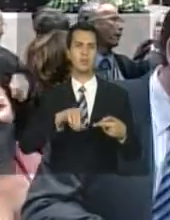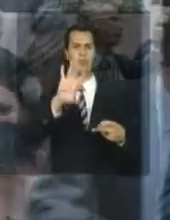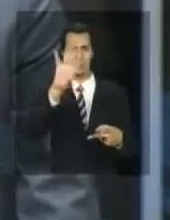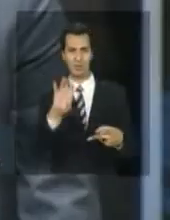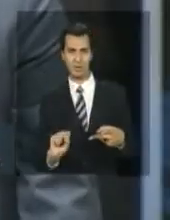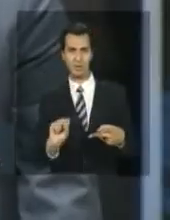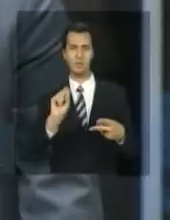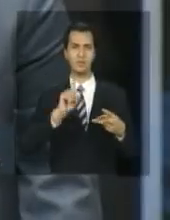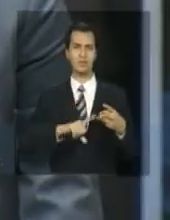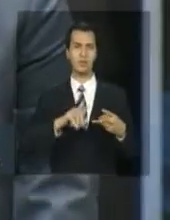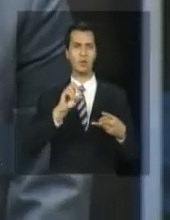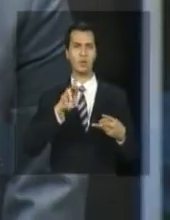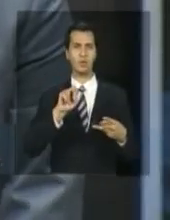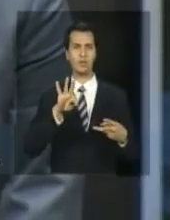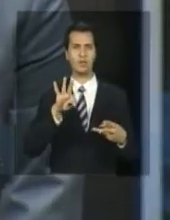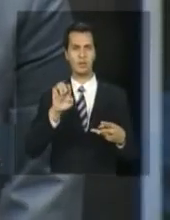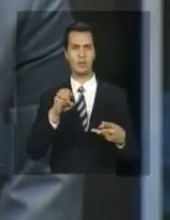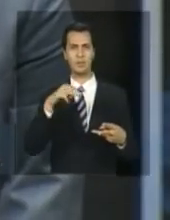Médio.